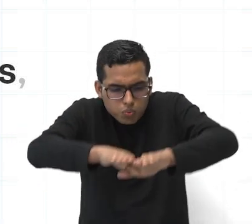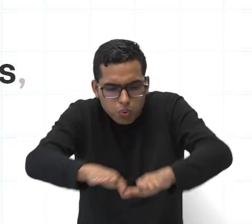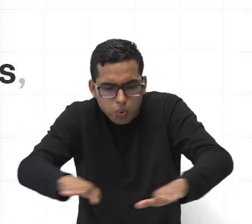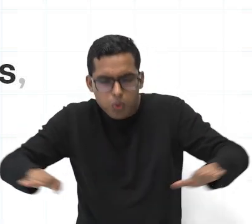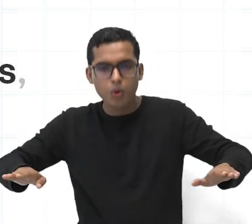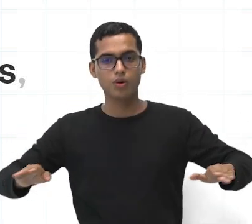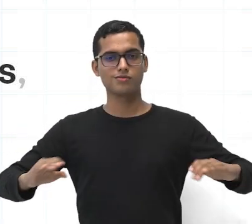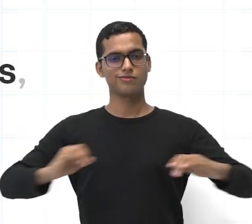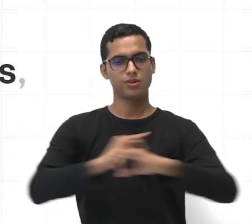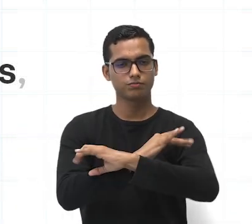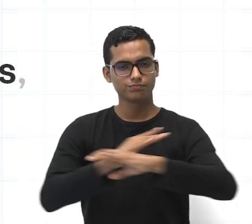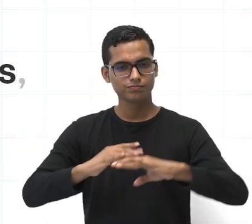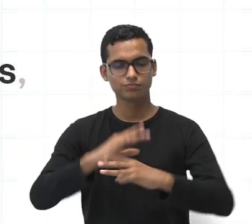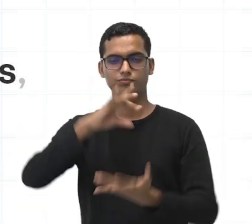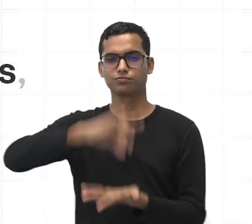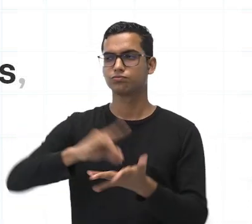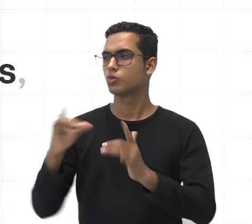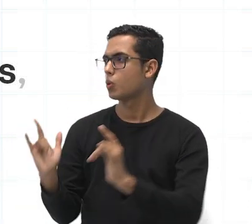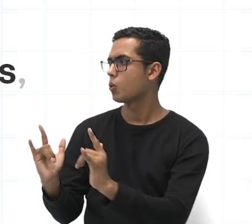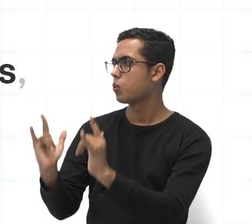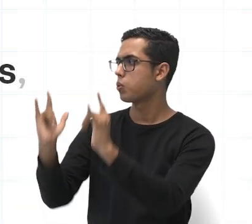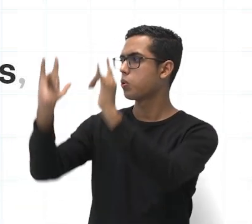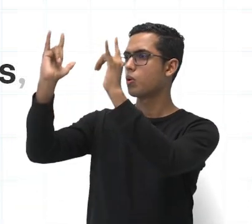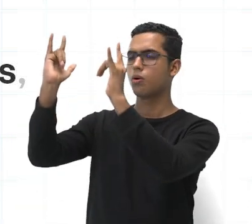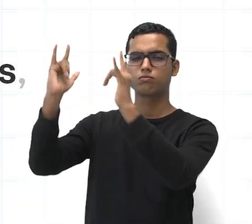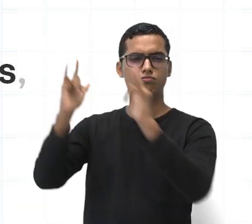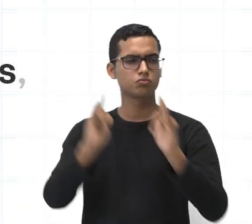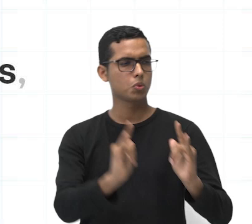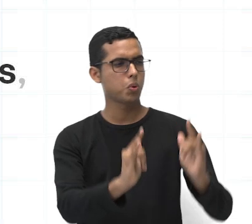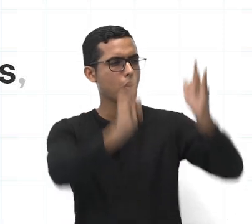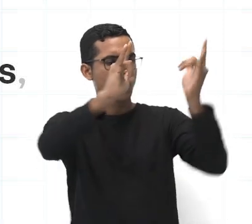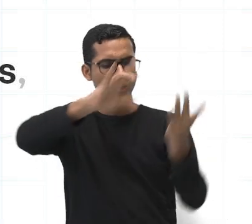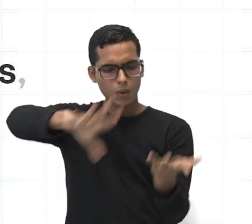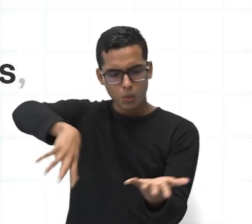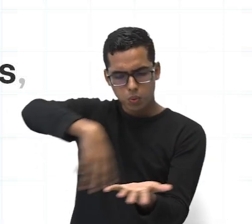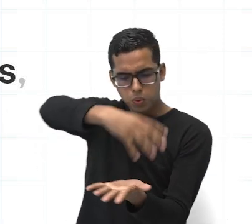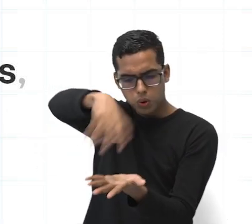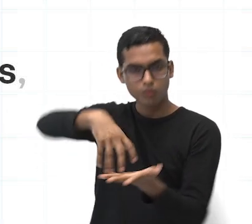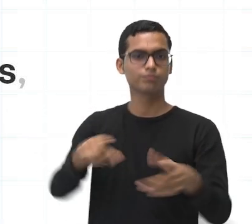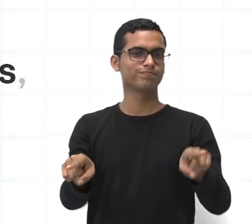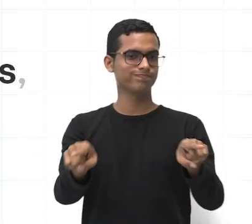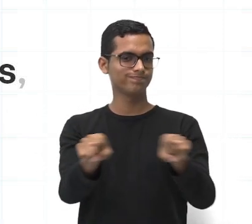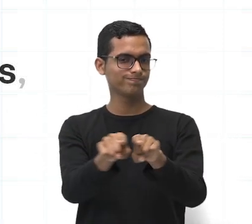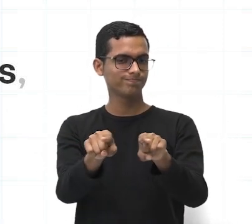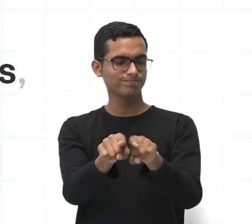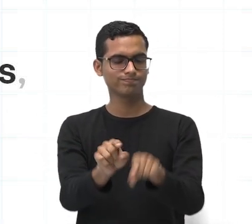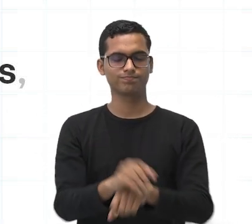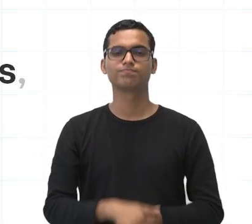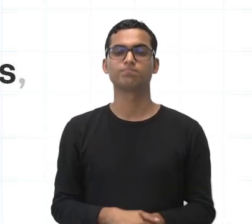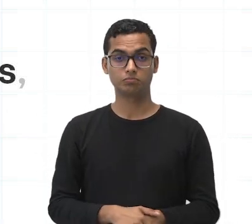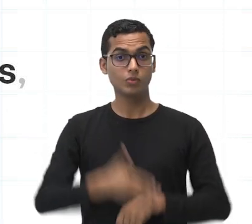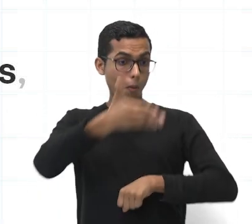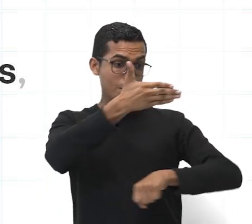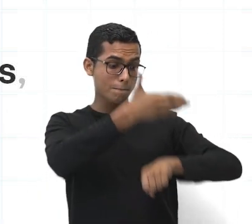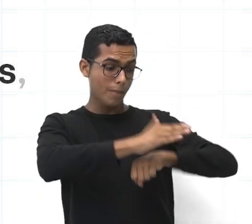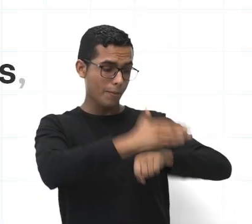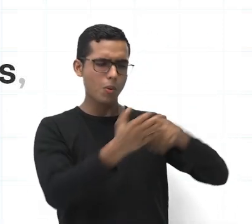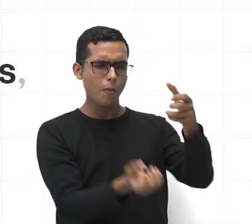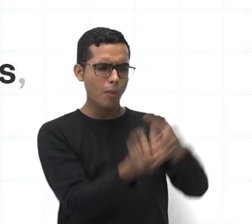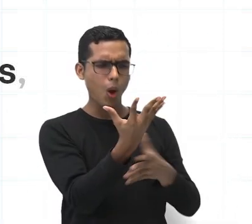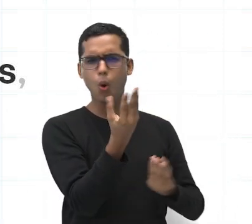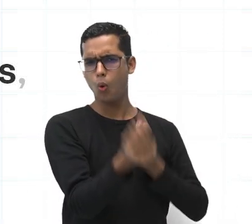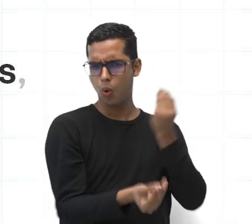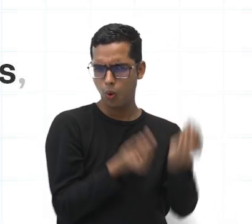as cidades, os prédios, os parques, tá certo? Essas práticas, elas surgiram como